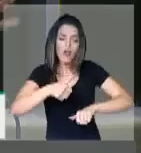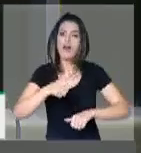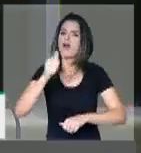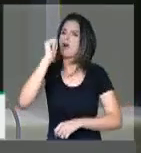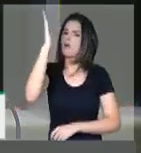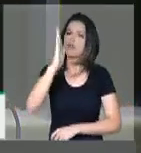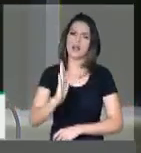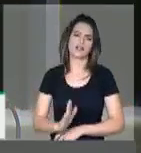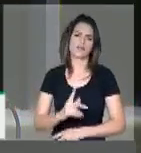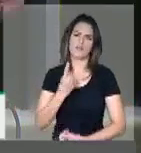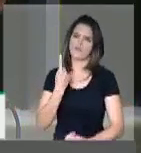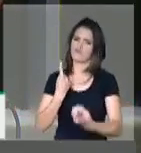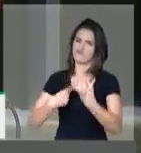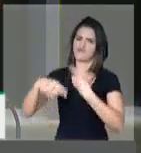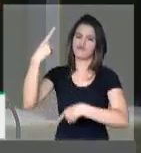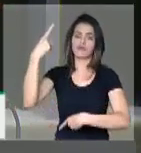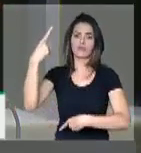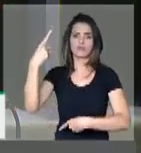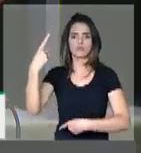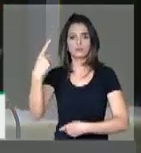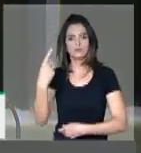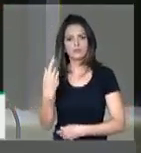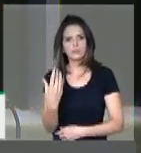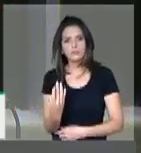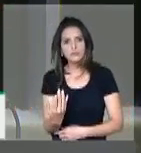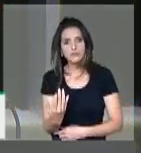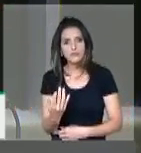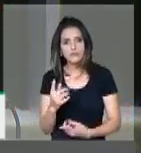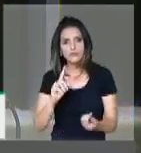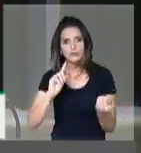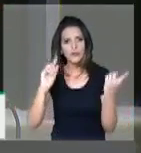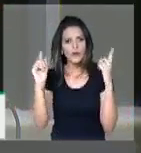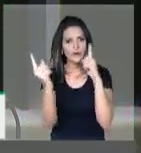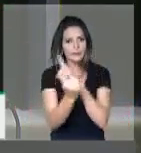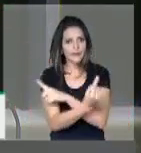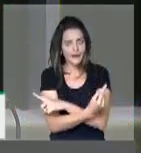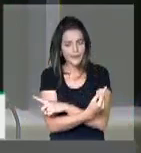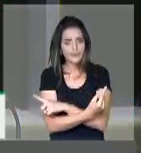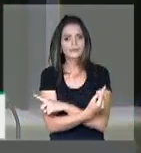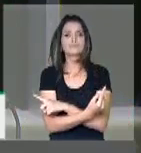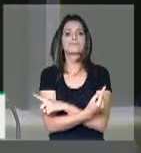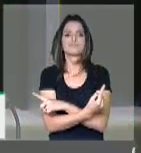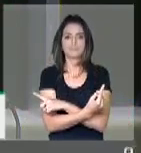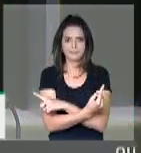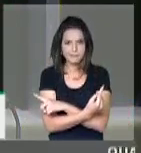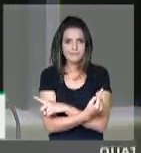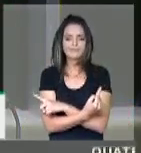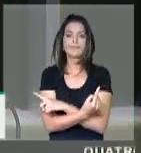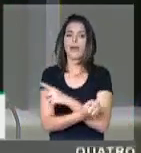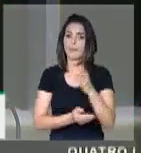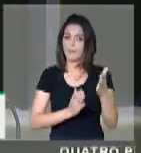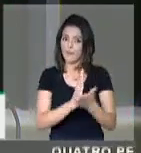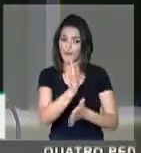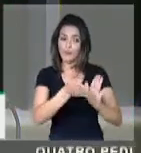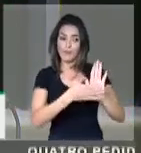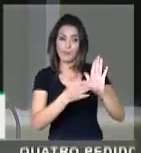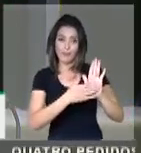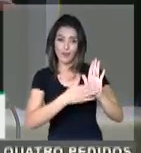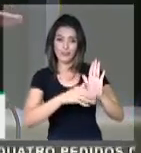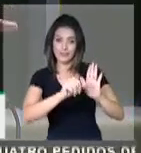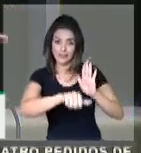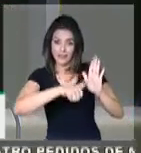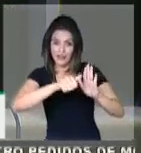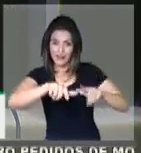ganhar muito com isso. O resultado foi totalmente inverso, senhor presidente. De lá para cá, nós não tivemos